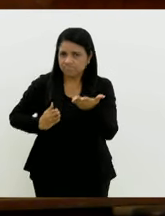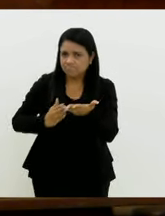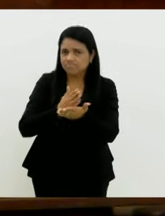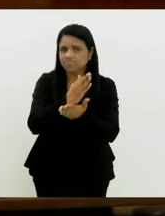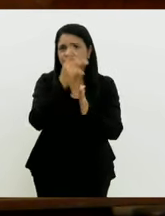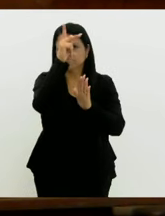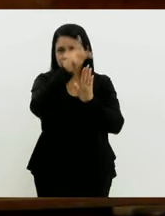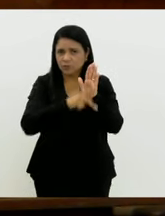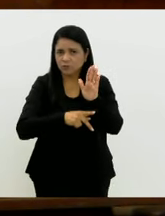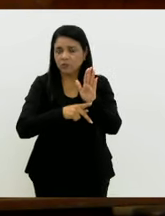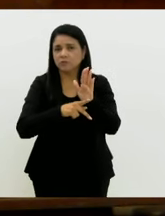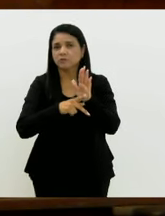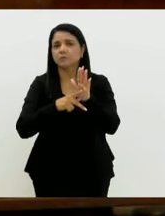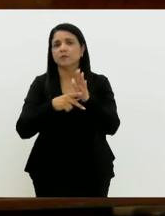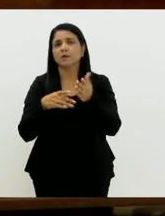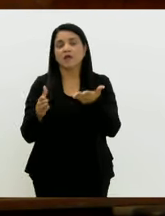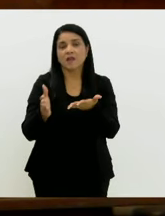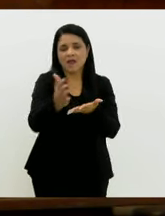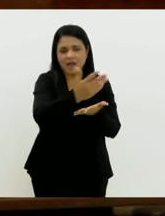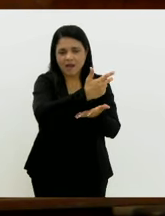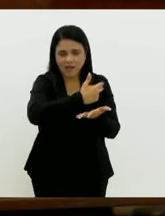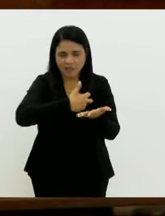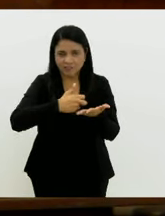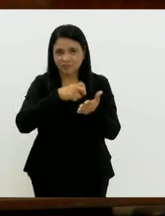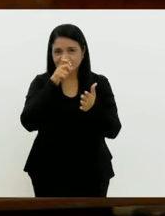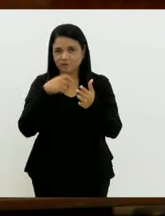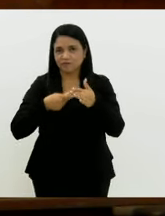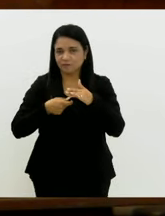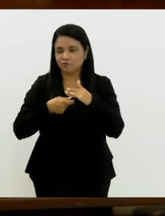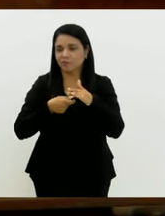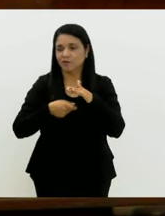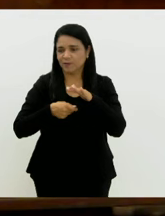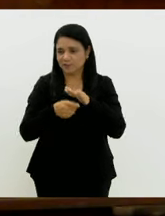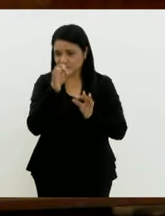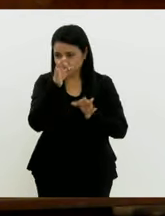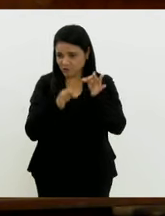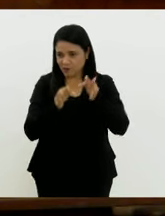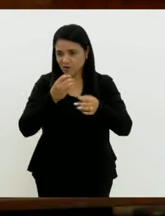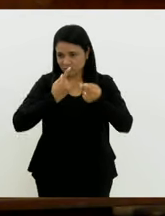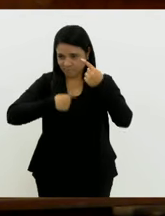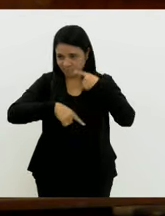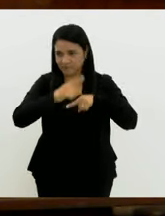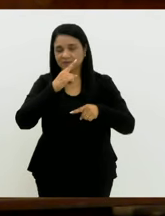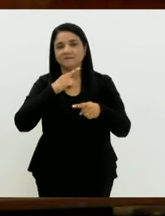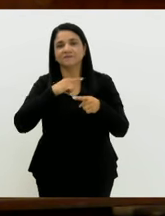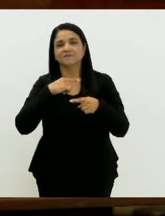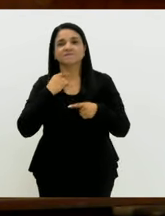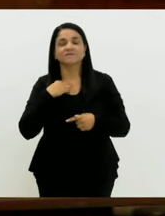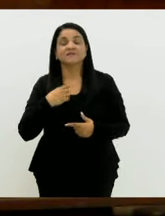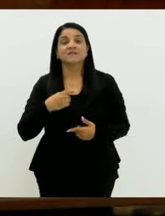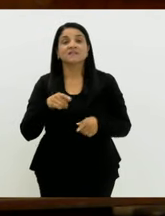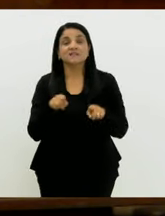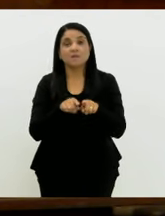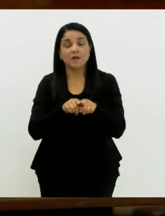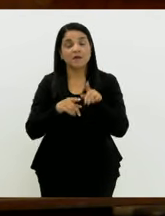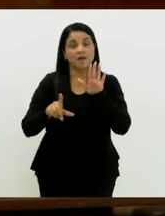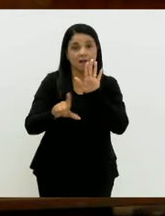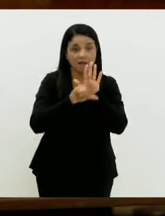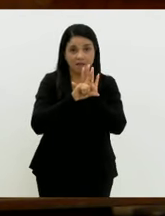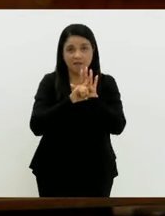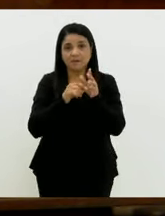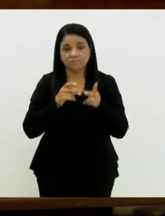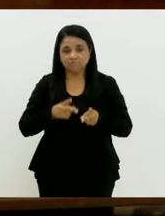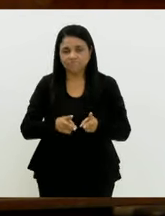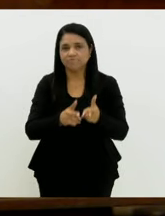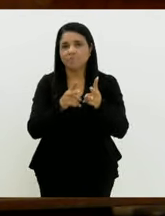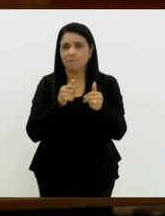homologação do regime de recuperação fiscal, aprovando também leis de incentivos fiscais, todas acompanhadas de estudos de